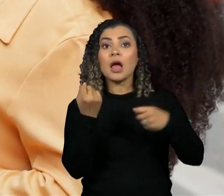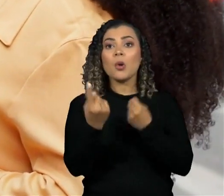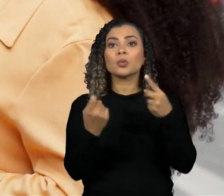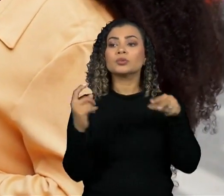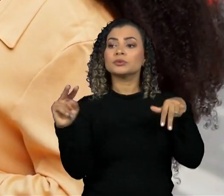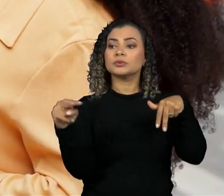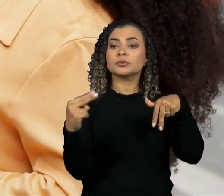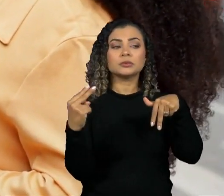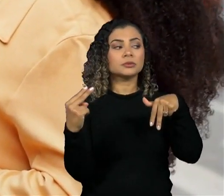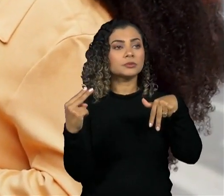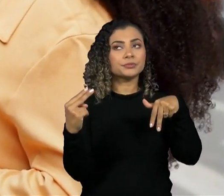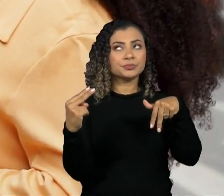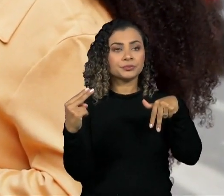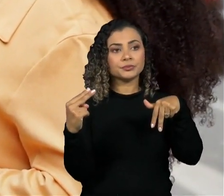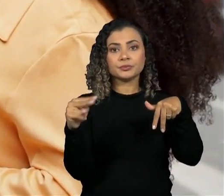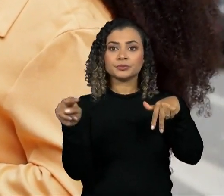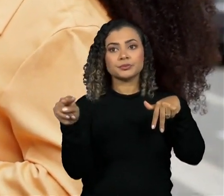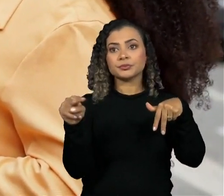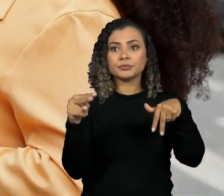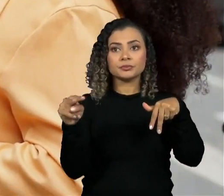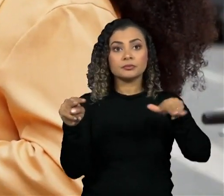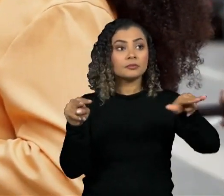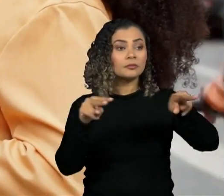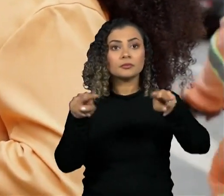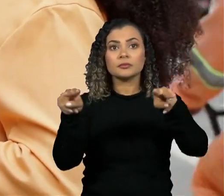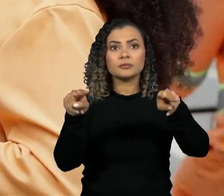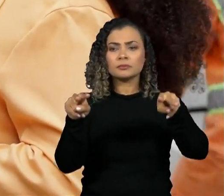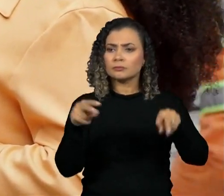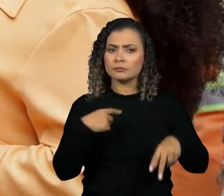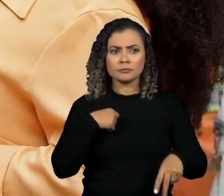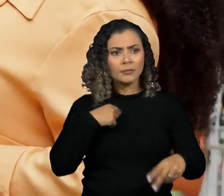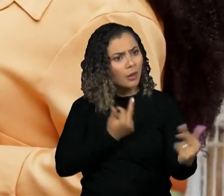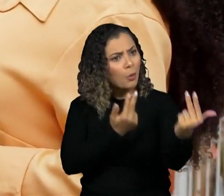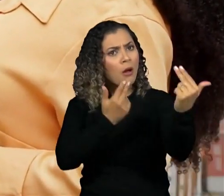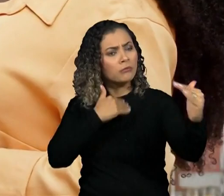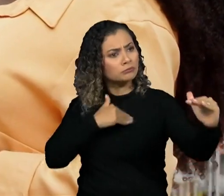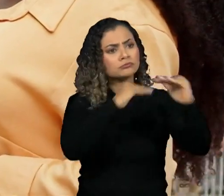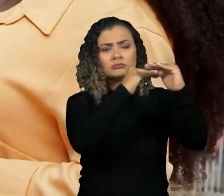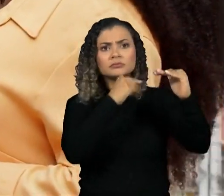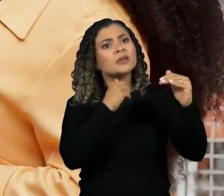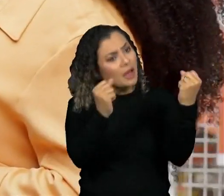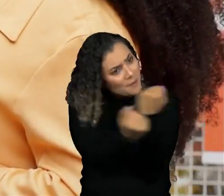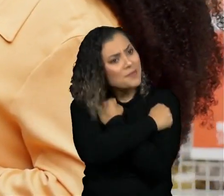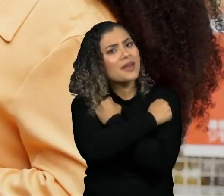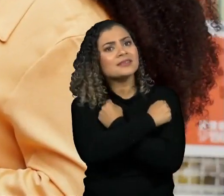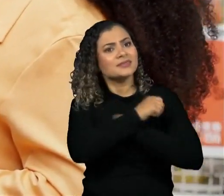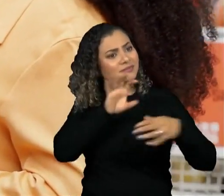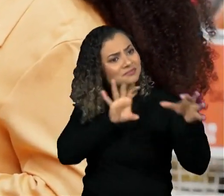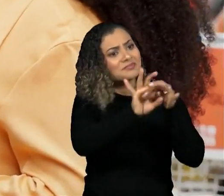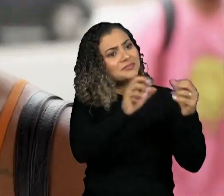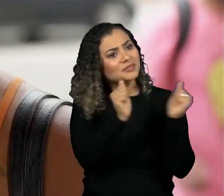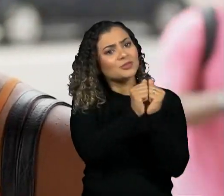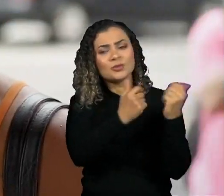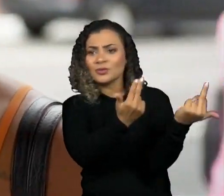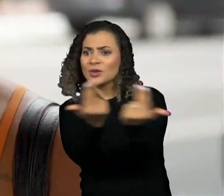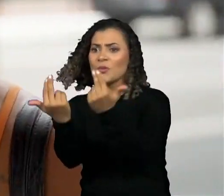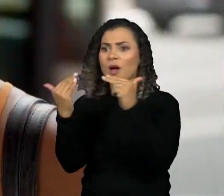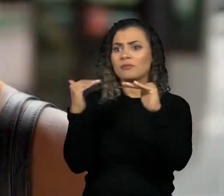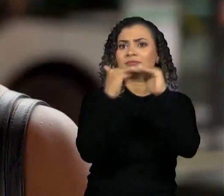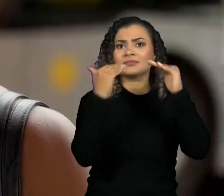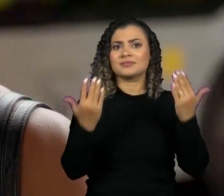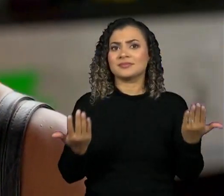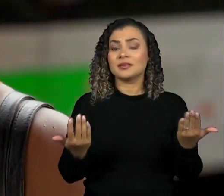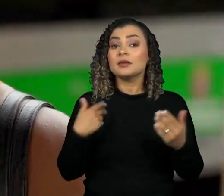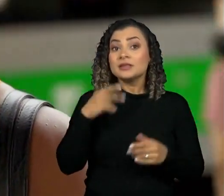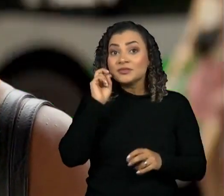uma indiferença. Mas se a gente vê alguém igual, a gente tem que se abraçar e a gente vai quebrar isso, para acabar com isso. Porque somos todas iguais, né? Quando a gente vê uma